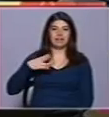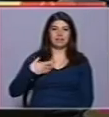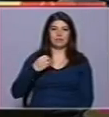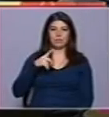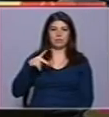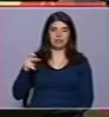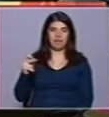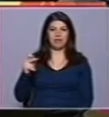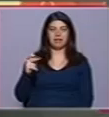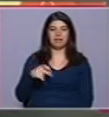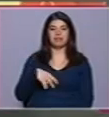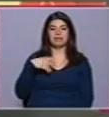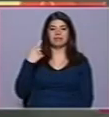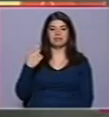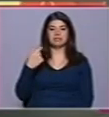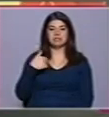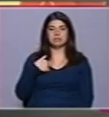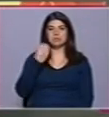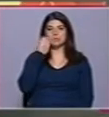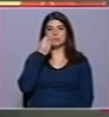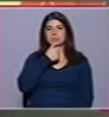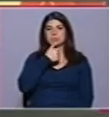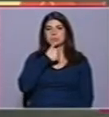Eu acho que só há uma maneira de controlar isto.